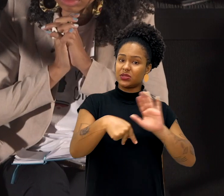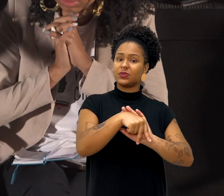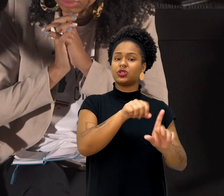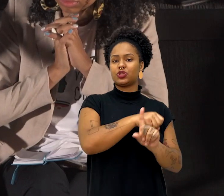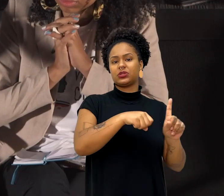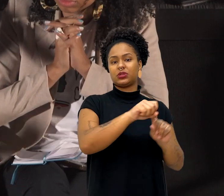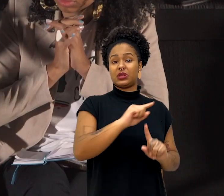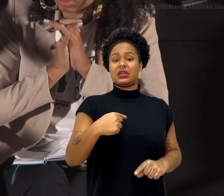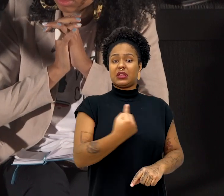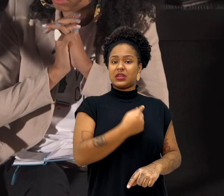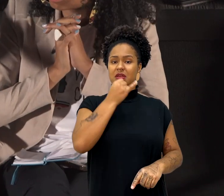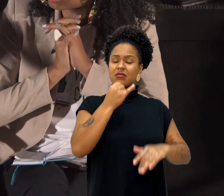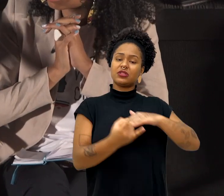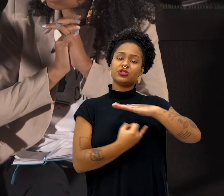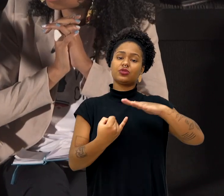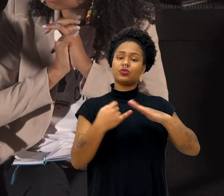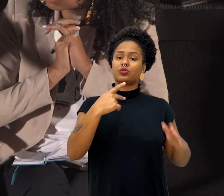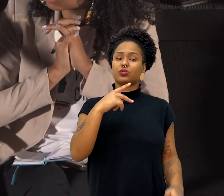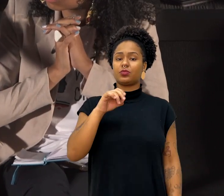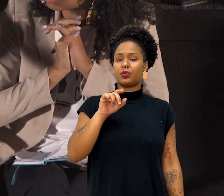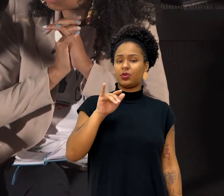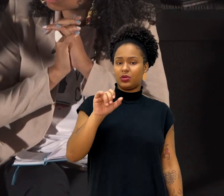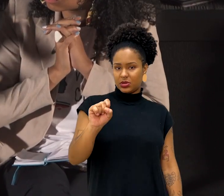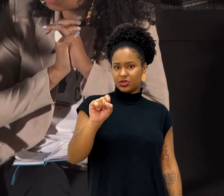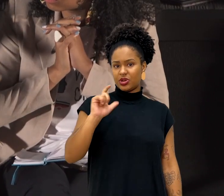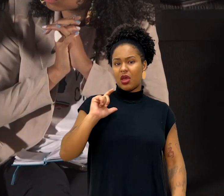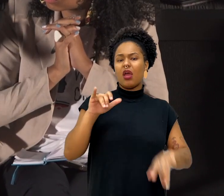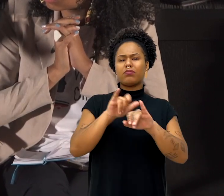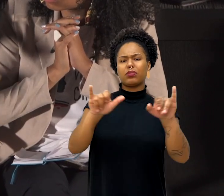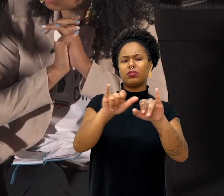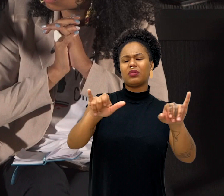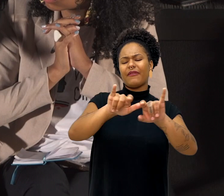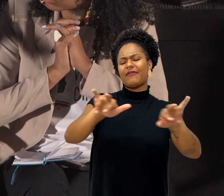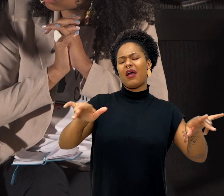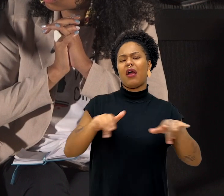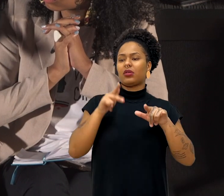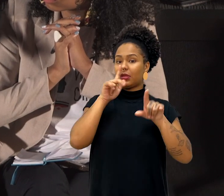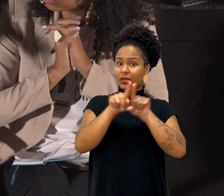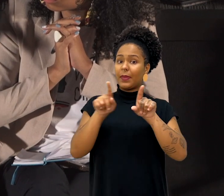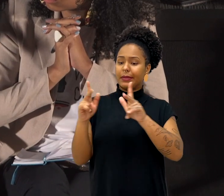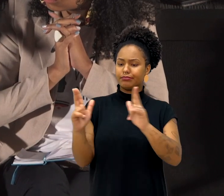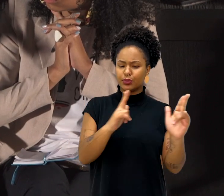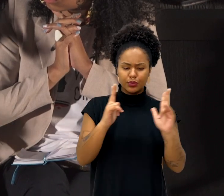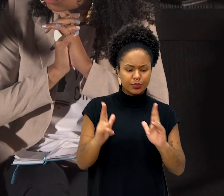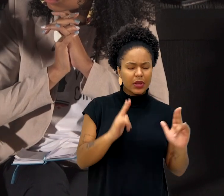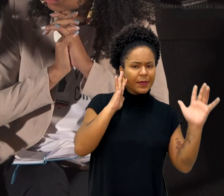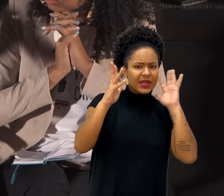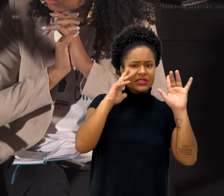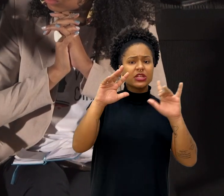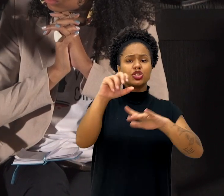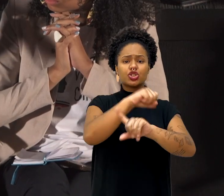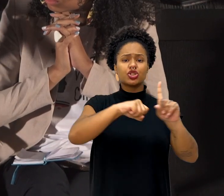organizações. Então, a gente, no Instituto Polis, tem feito diversas campanhas em diversos recortes para pensar o